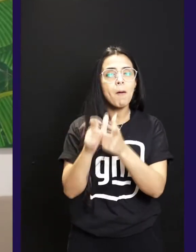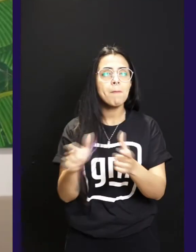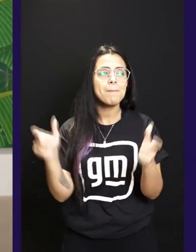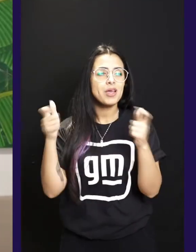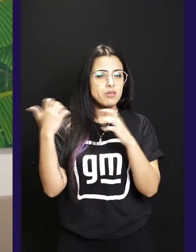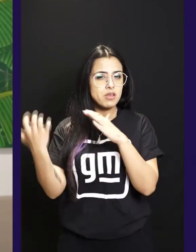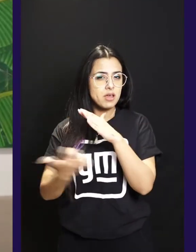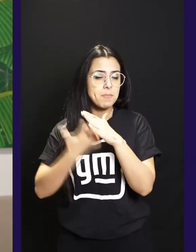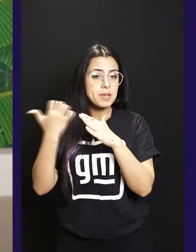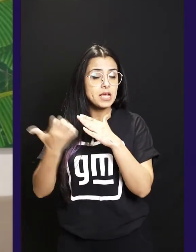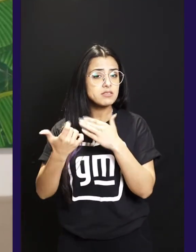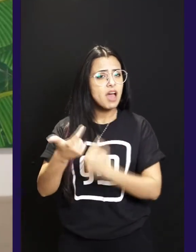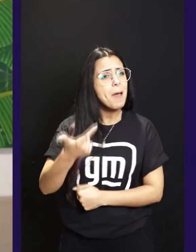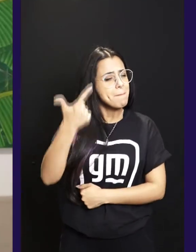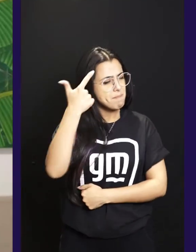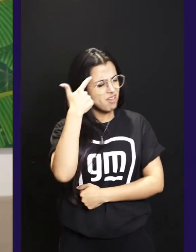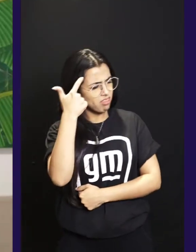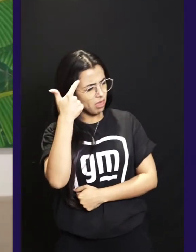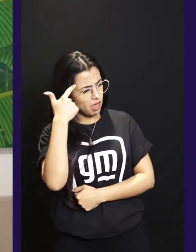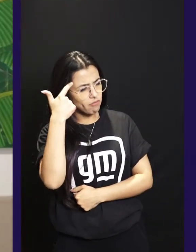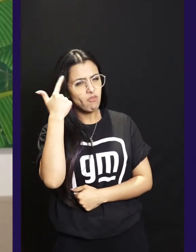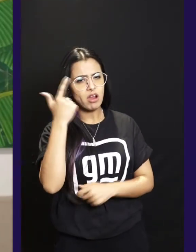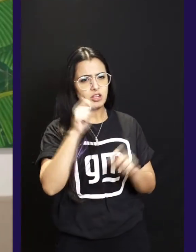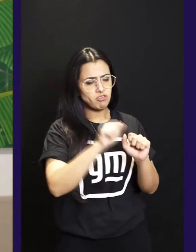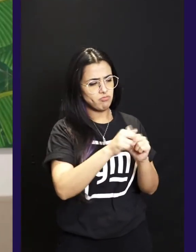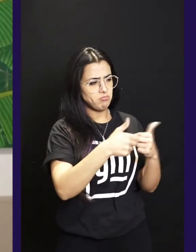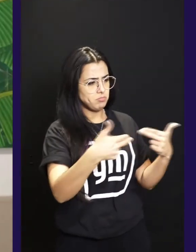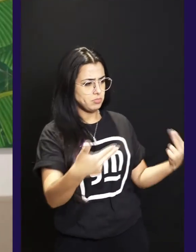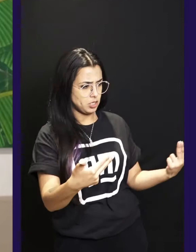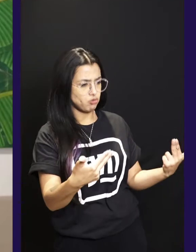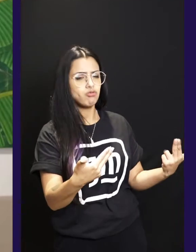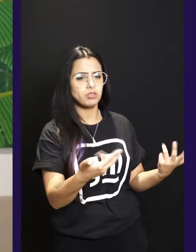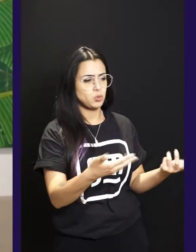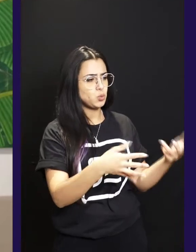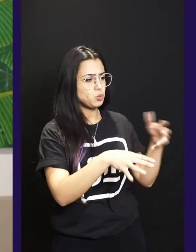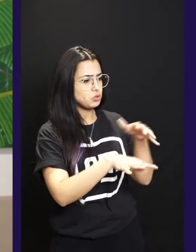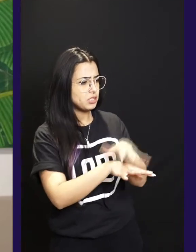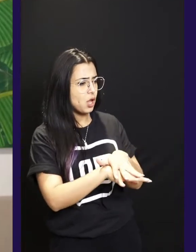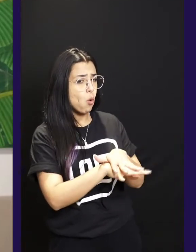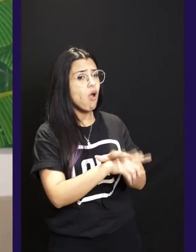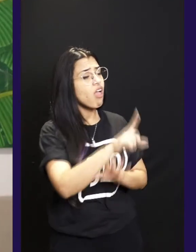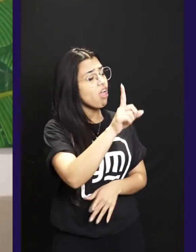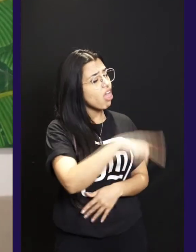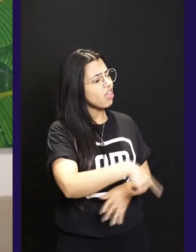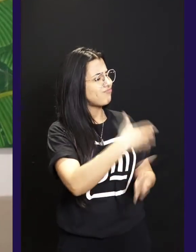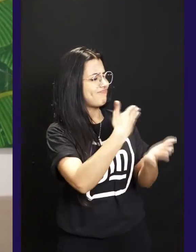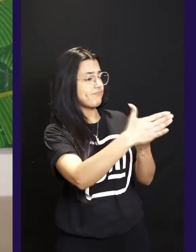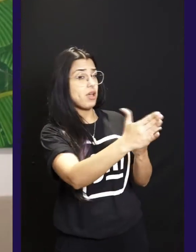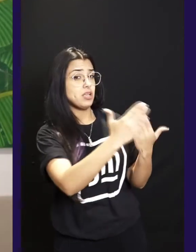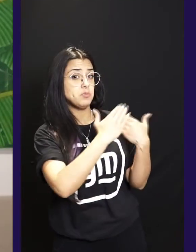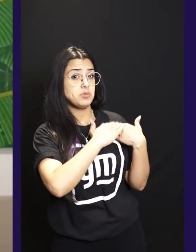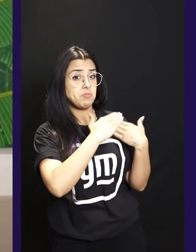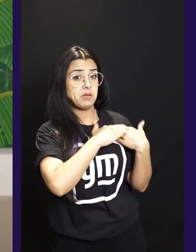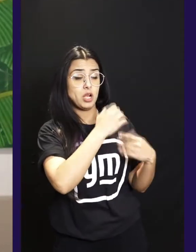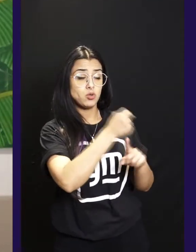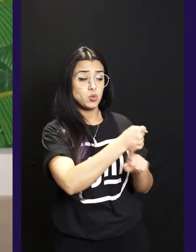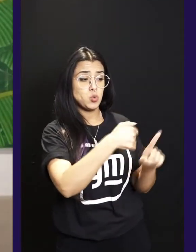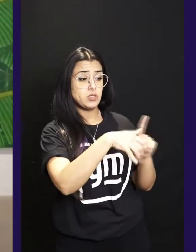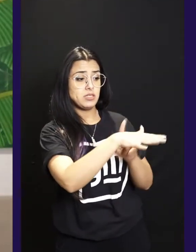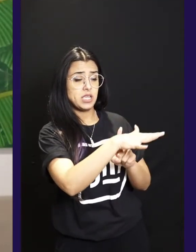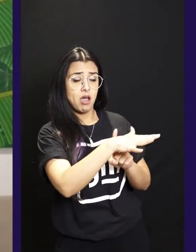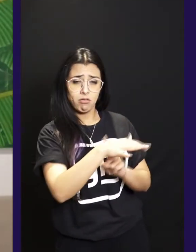inclusão só como algo relacionado à responsabilidade social, que não é errado, né? Tem a ver com tornar o mundo um lugar mais justo e mais